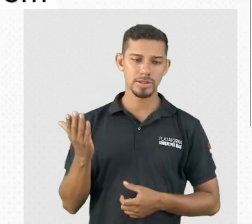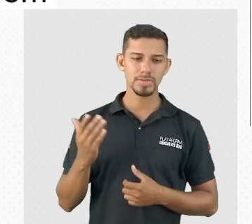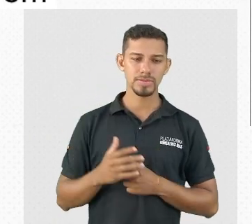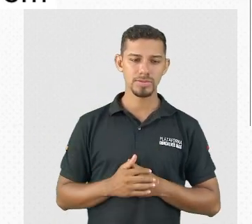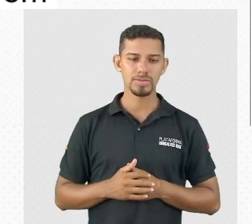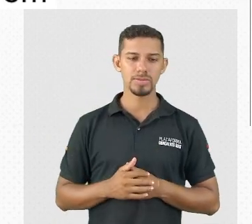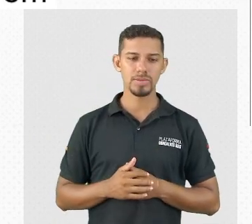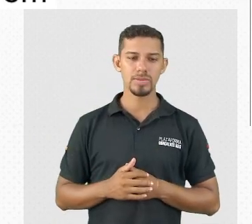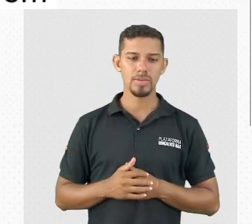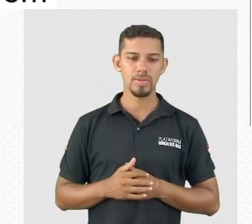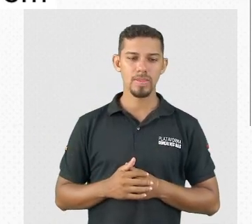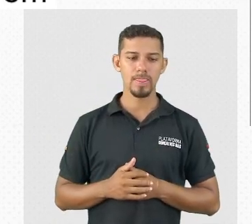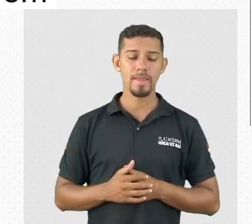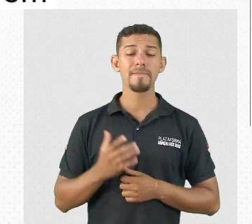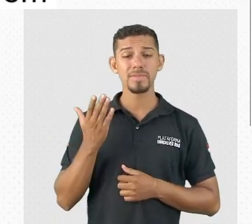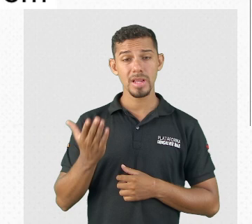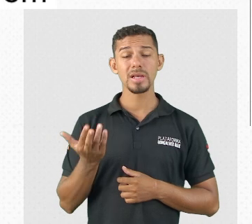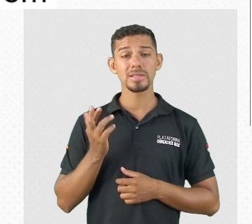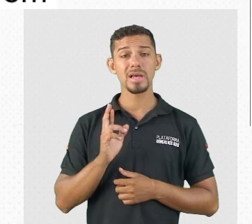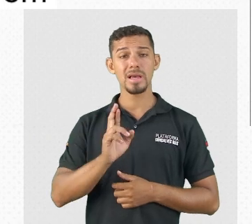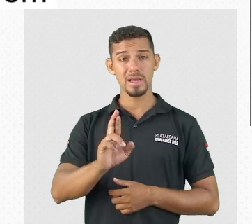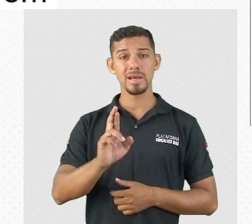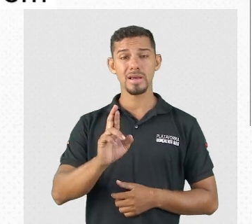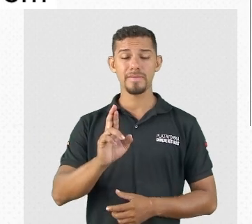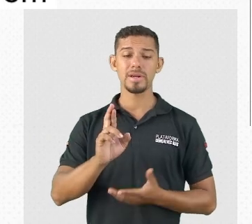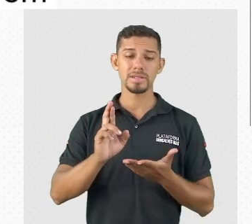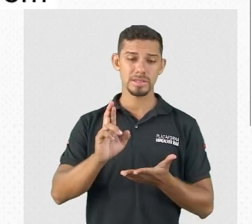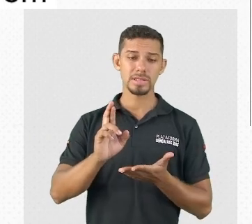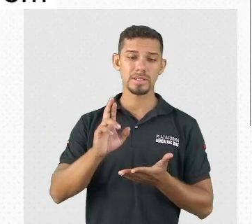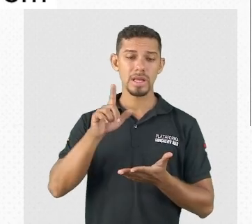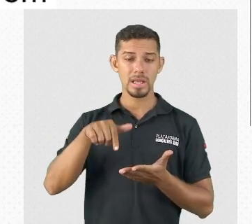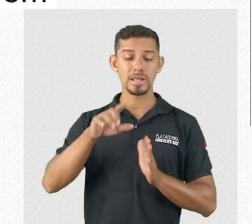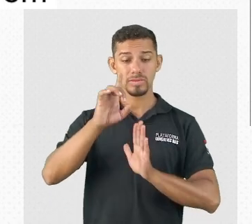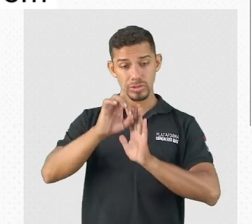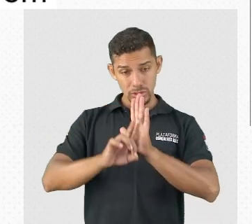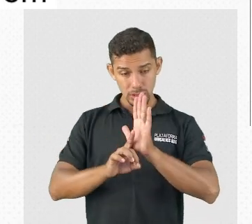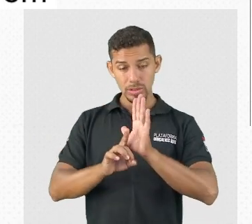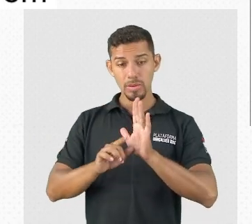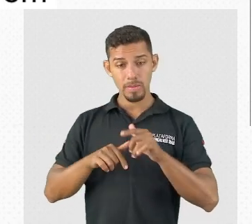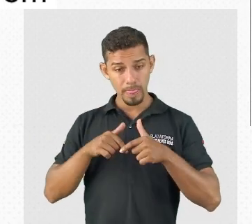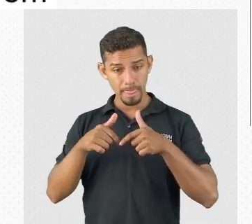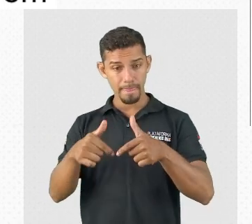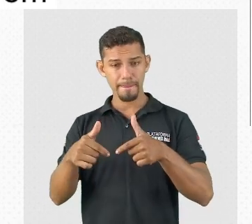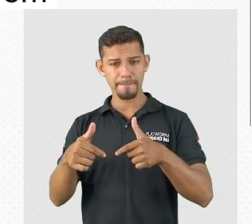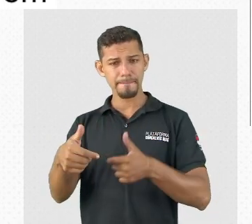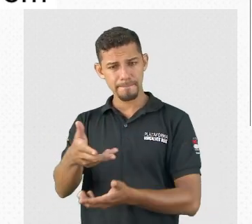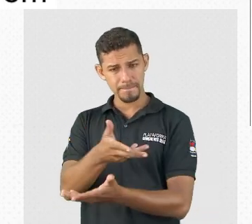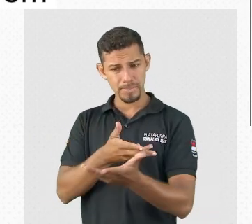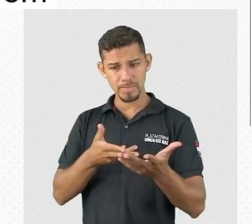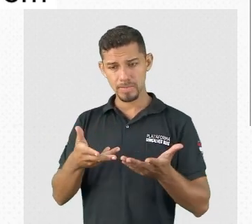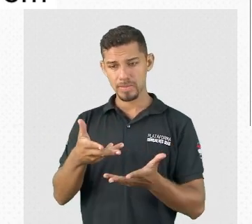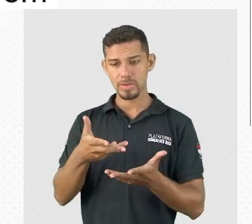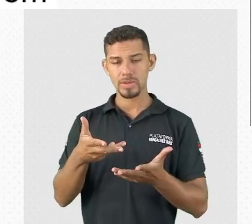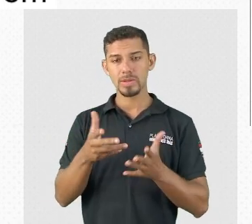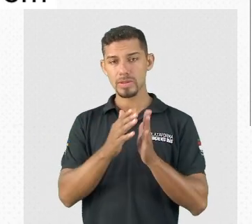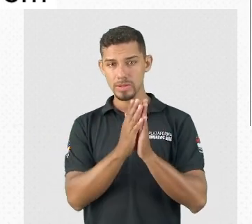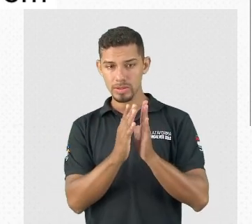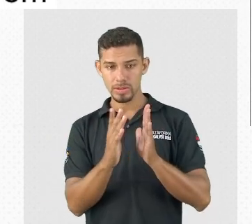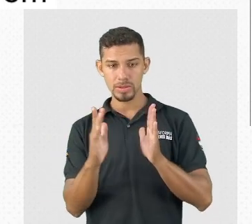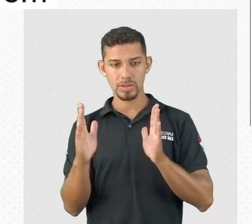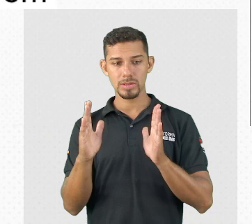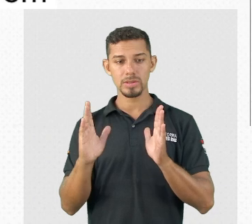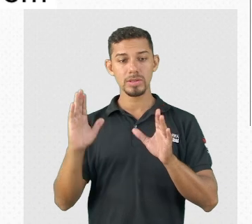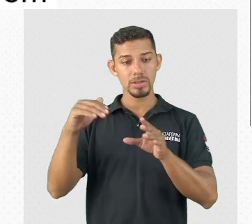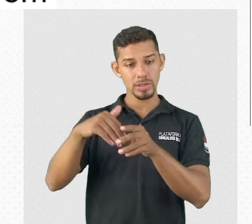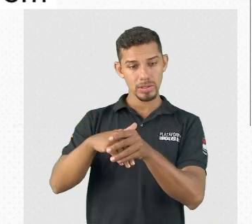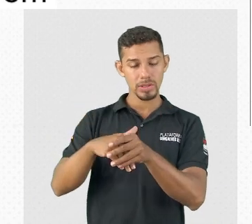Então, essa representação é sempre um direito adquirido aí por meio desses processos de